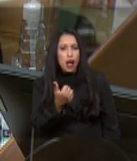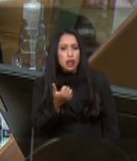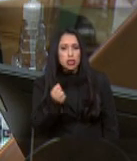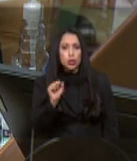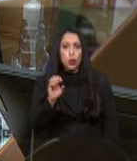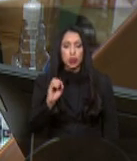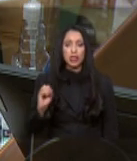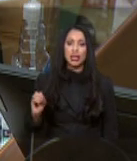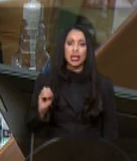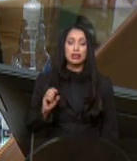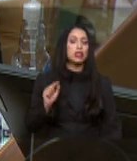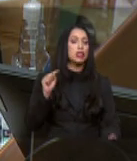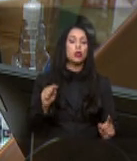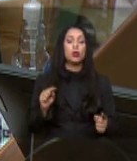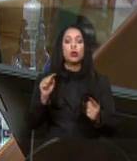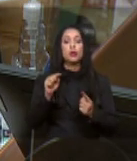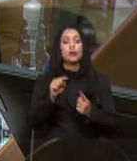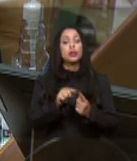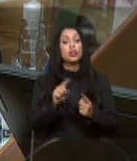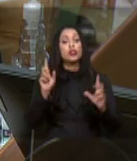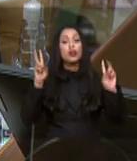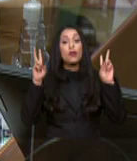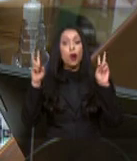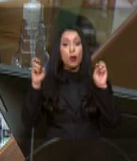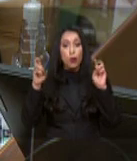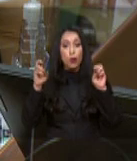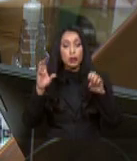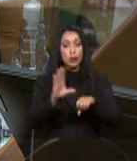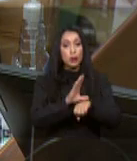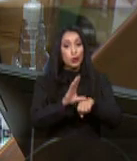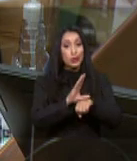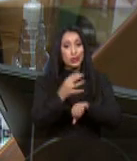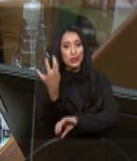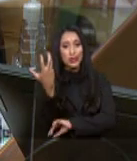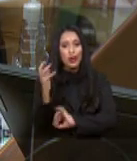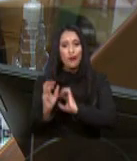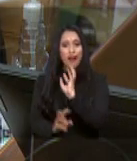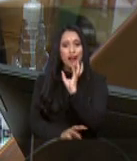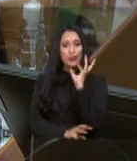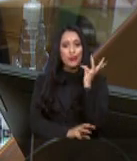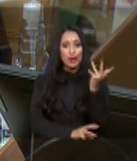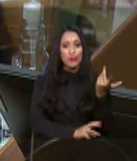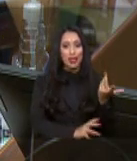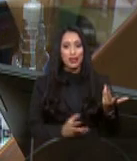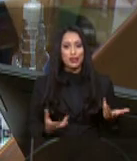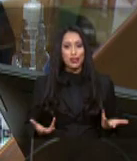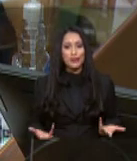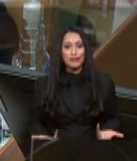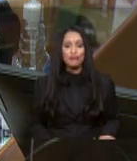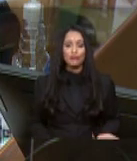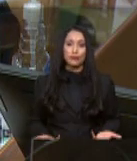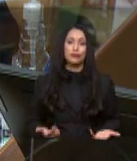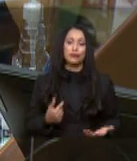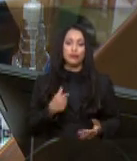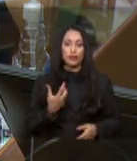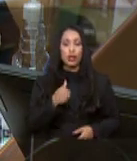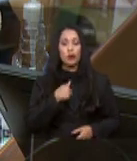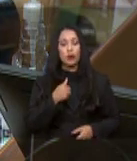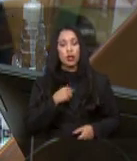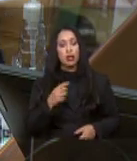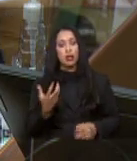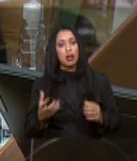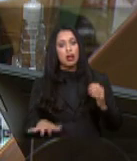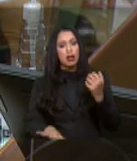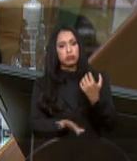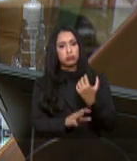aproximadamente 80, tem como objeto específico e direto a questão constitucional ambiental. Deste total, eu mesma sou relatora de